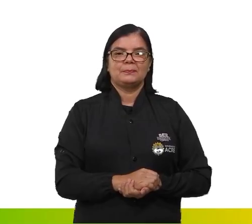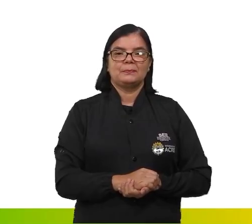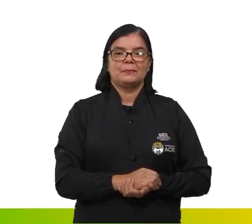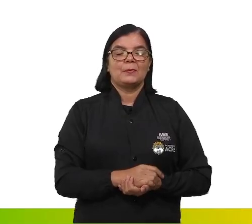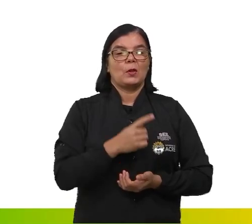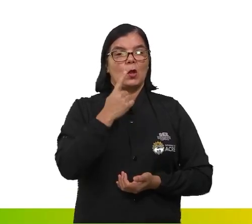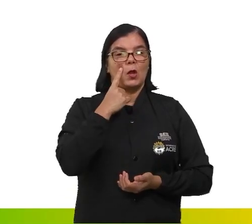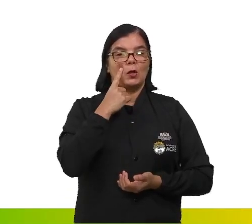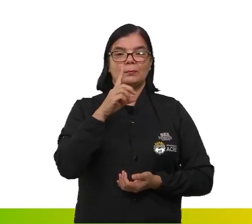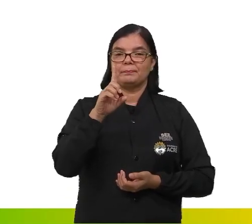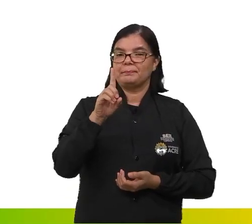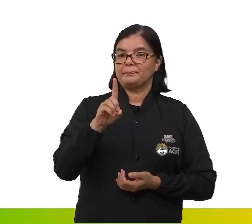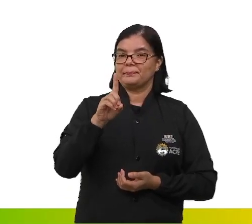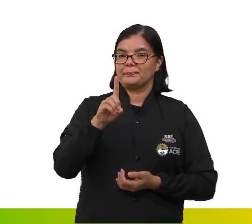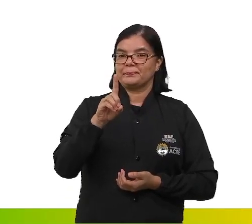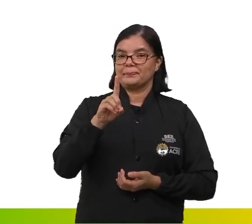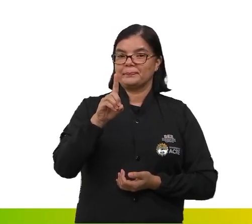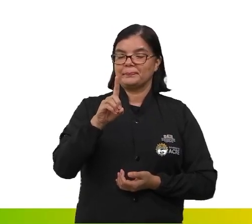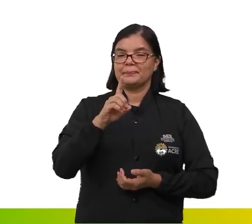Olha aí a letra D.